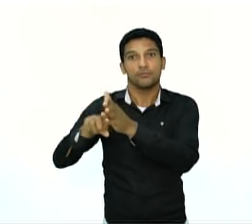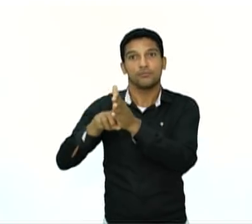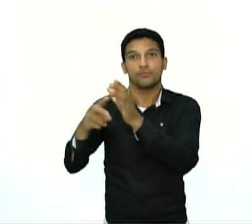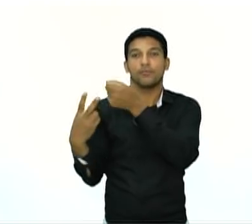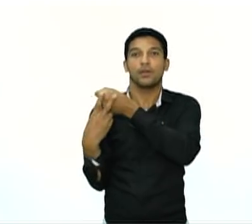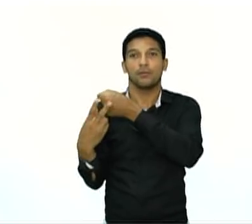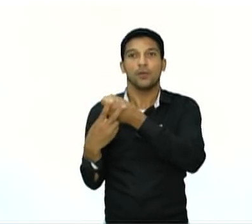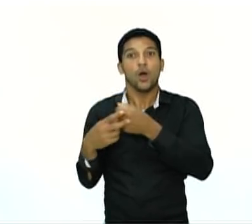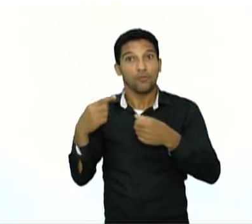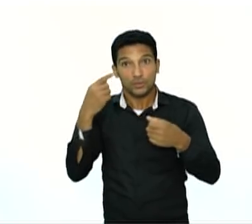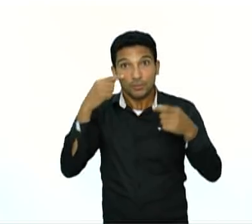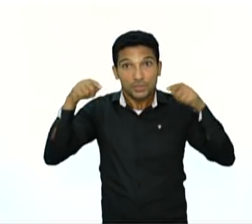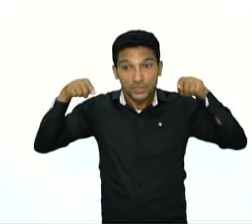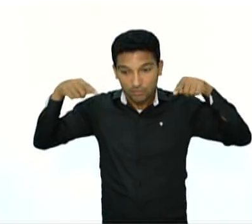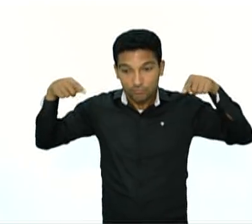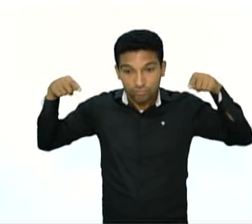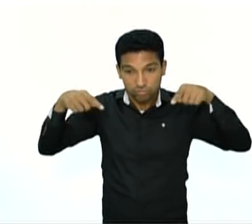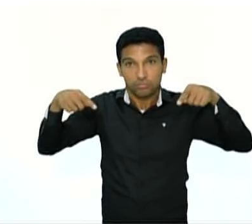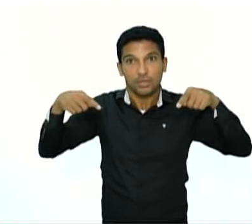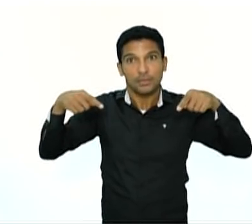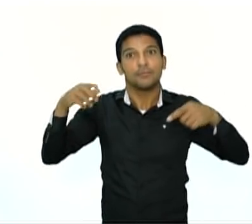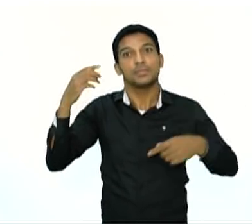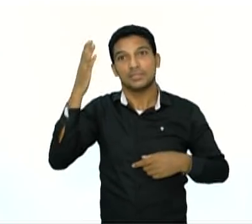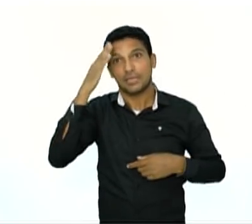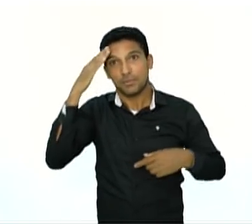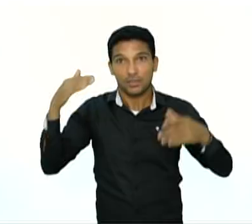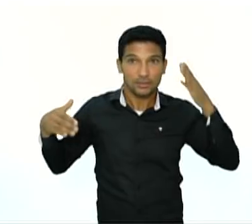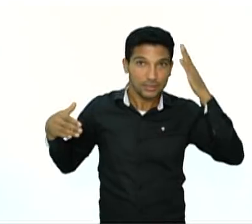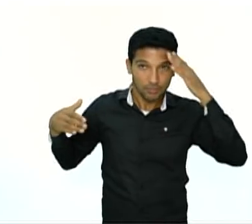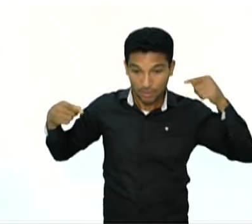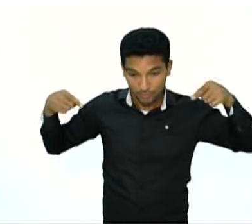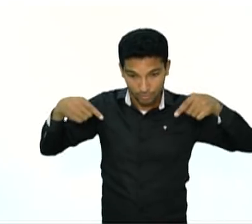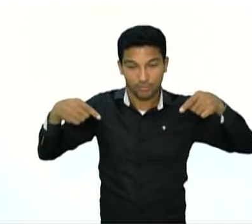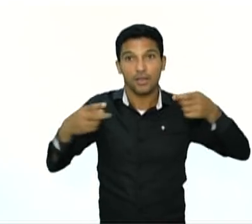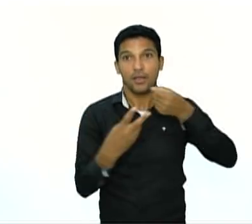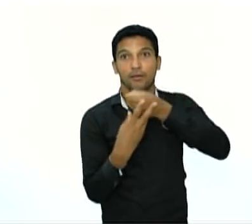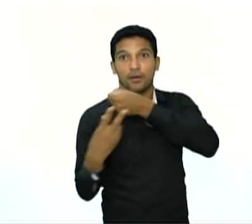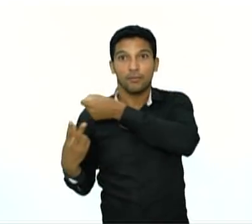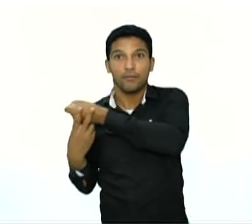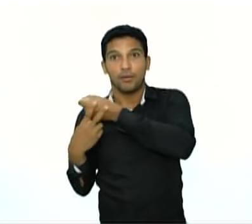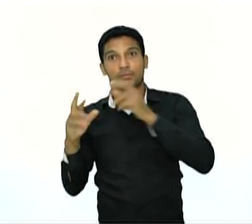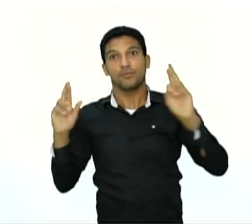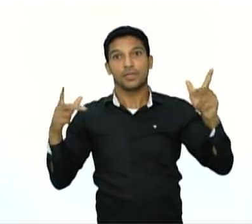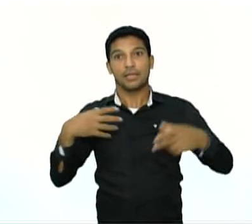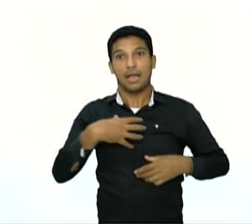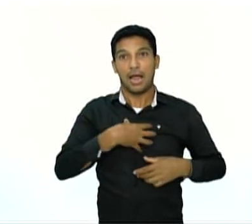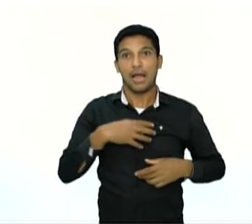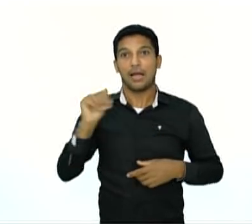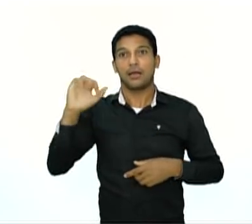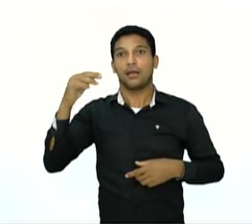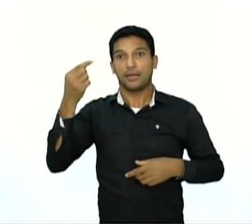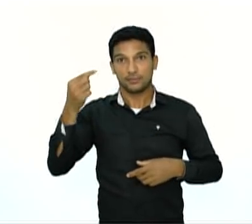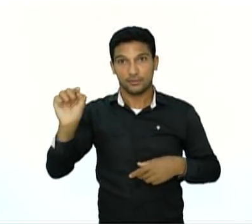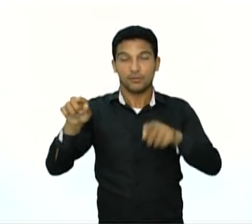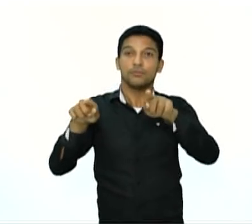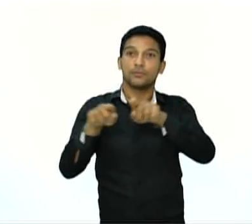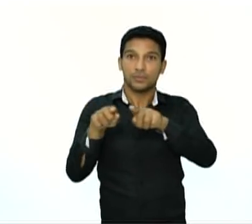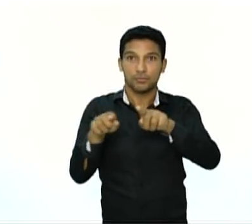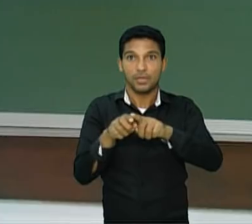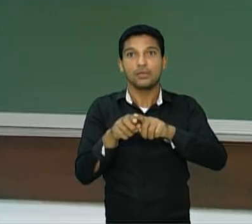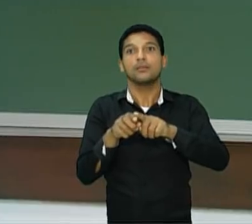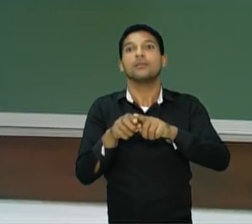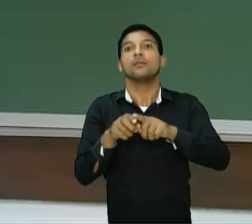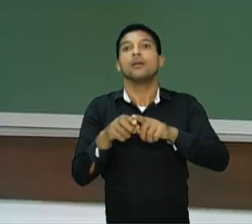aulas posteriores você vai ter que saber isso, ok? Pode ser que você não saiba exatamente o nome das orações